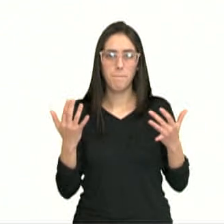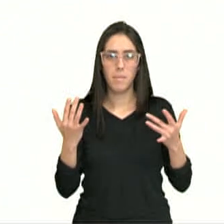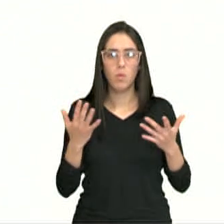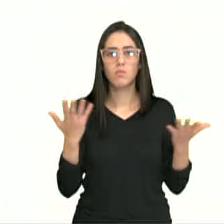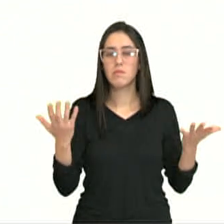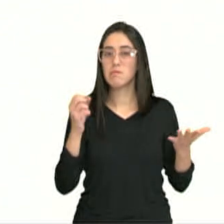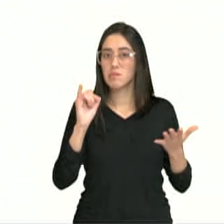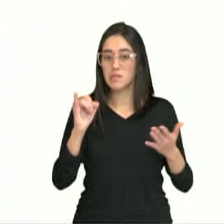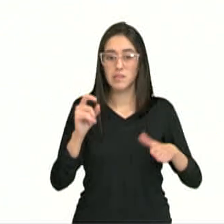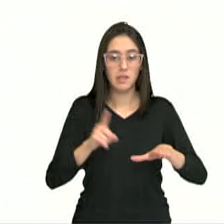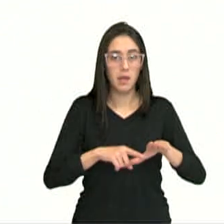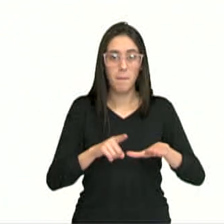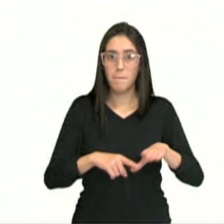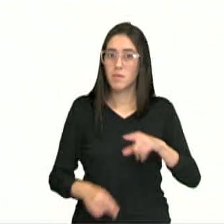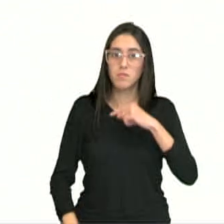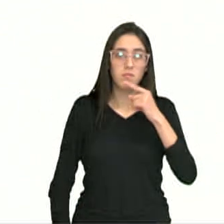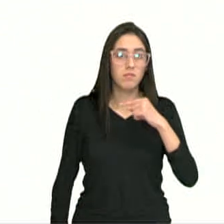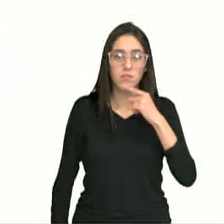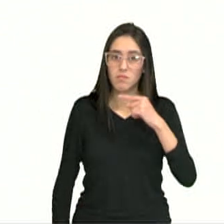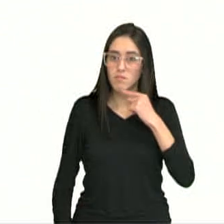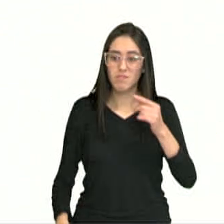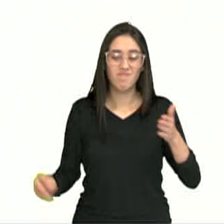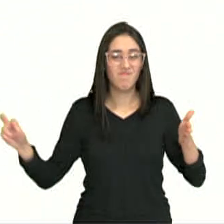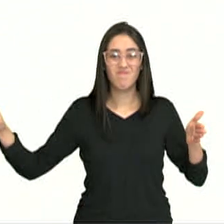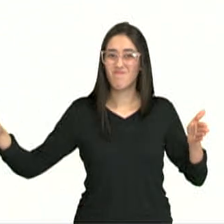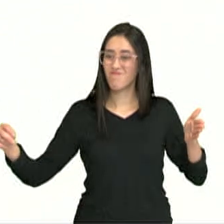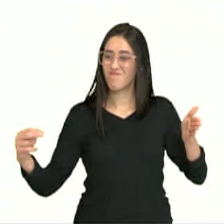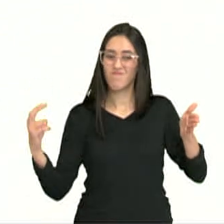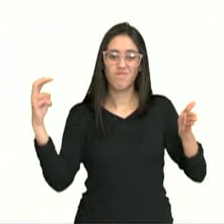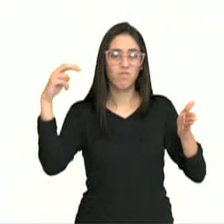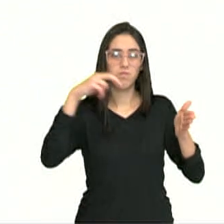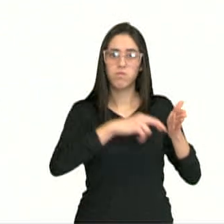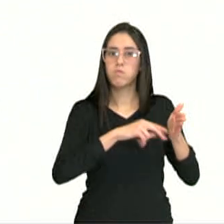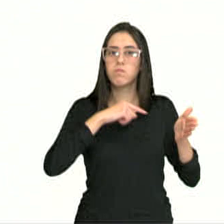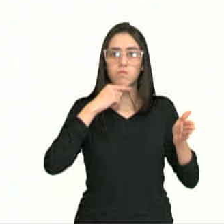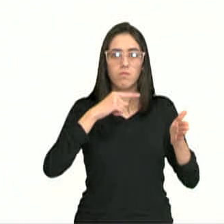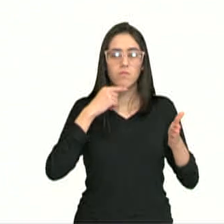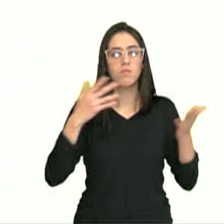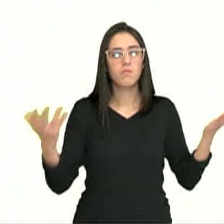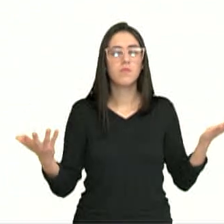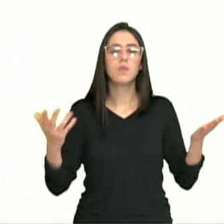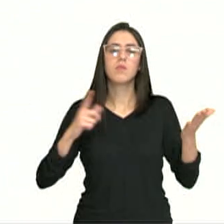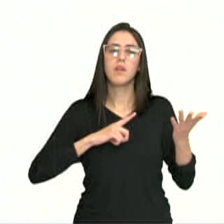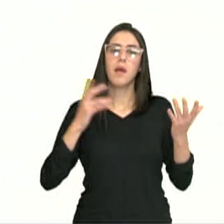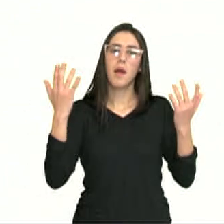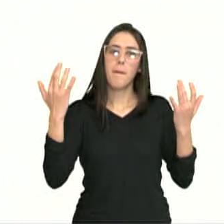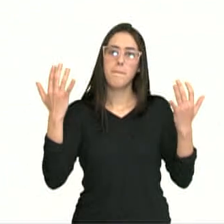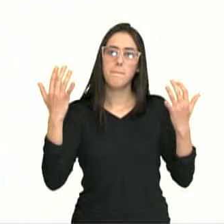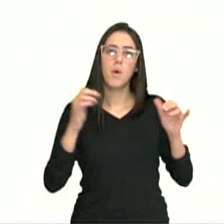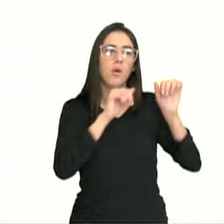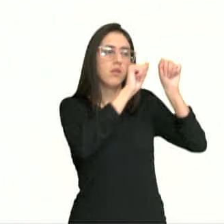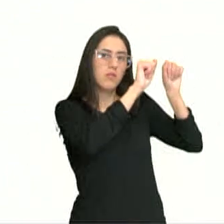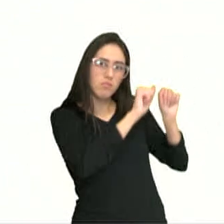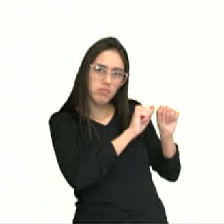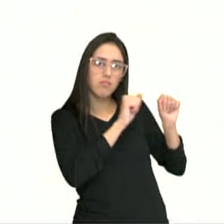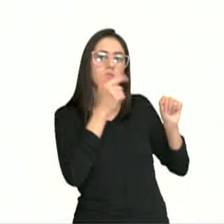deu certo como salto de precisão, porque a distância não tinha como. Apoiou a perna e as mãos para depois